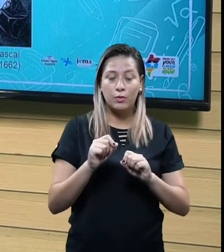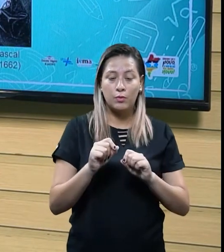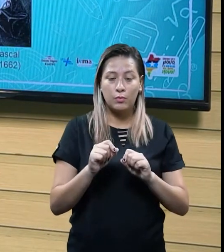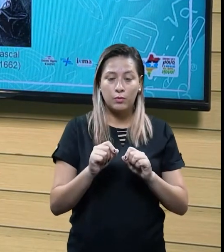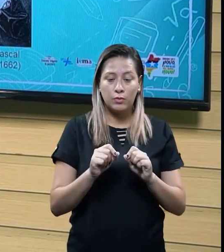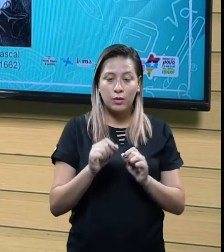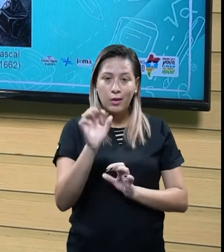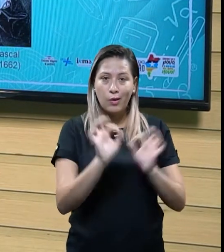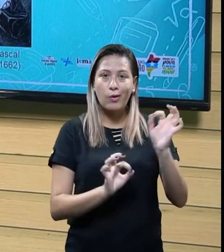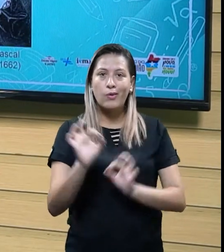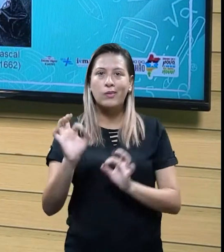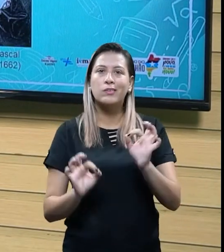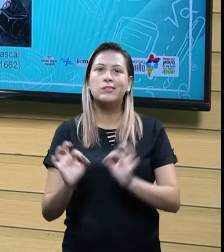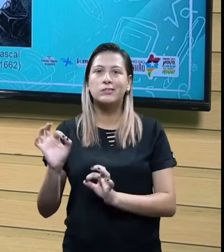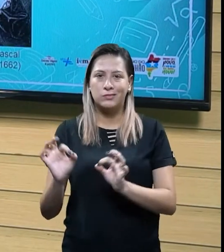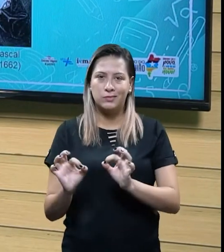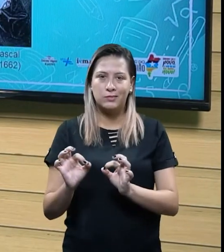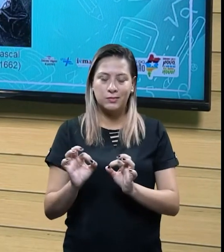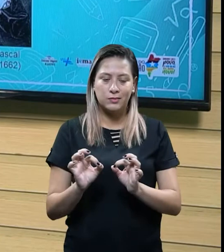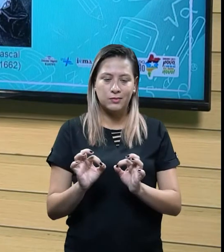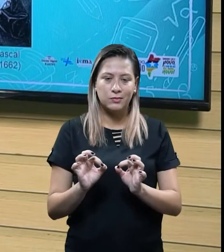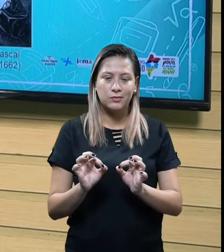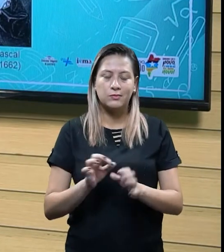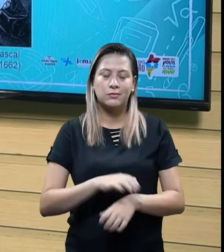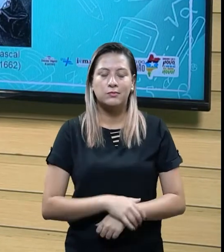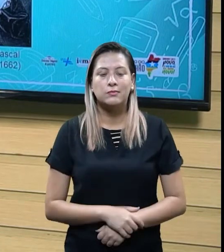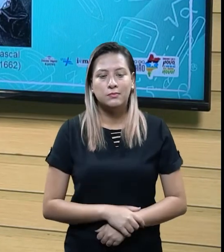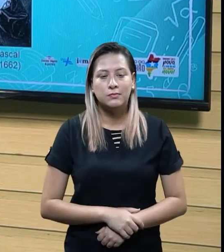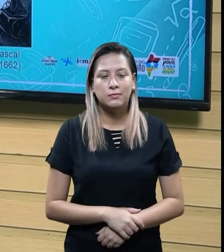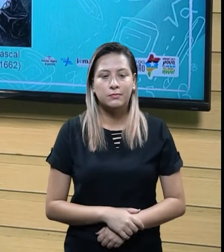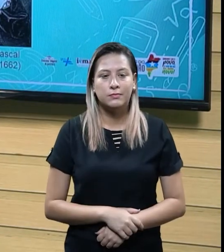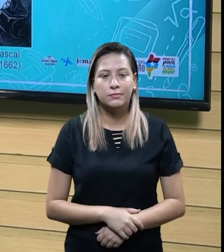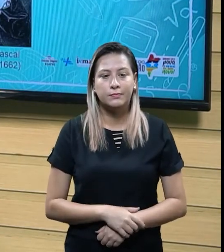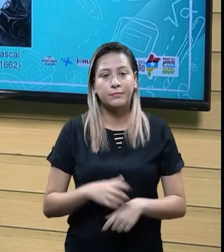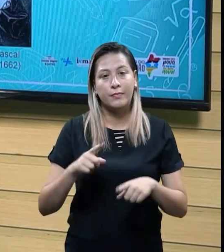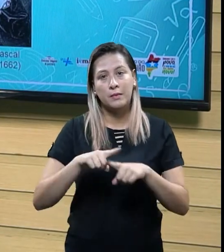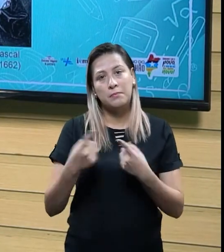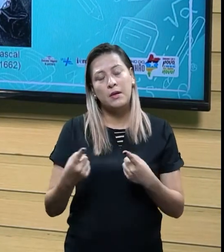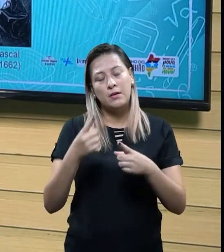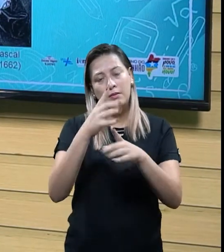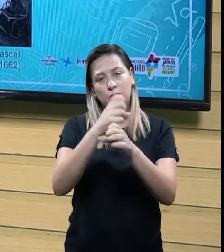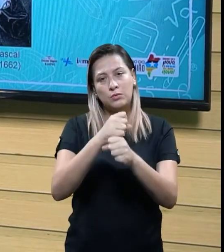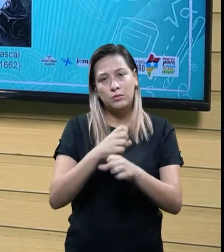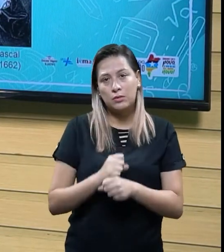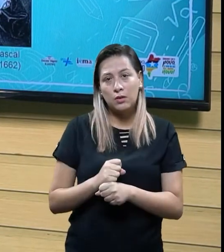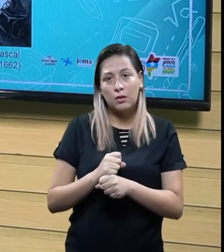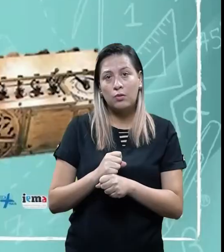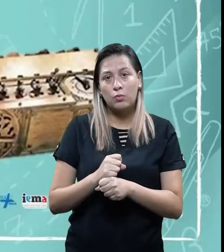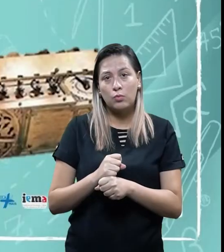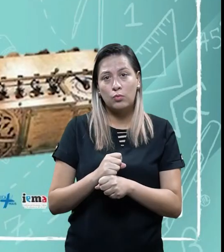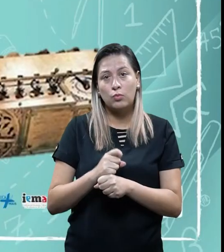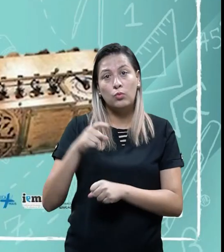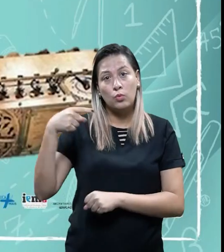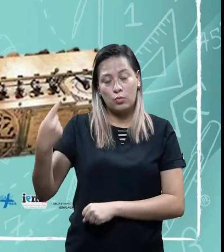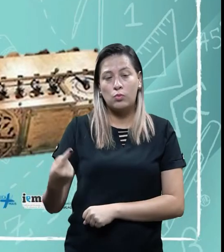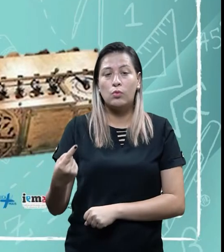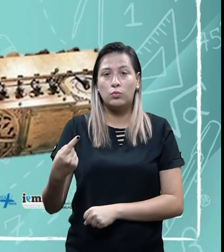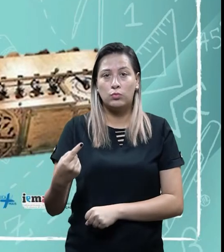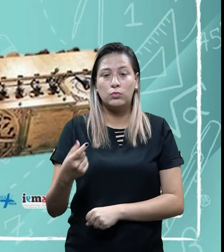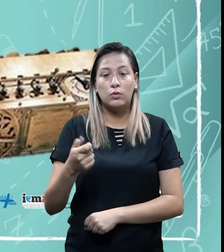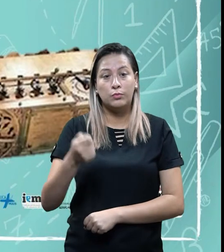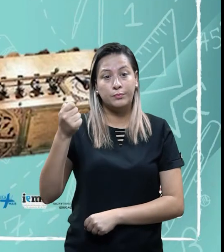mecanicamente, manualmente, na verdade. Fora isso, todos os outros cálculos eram feitos de forma automática.